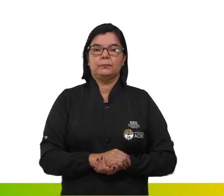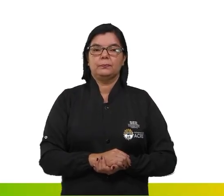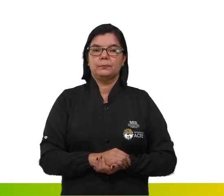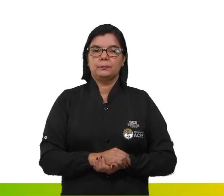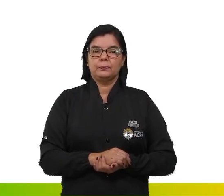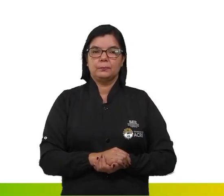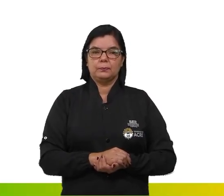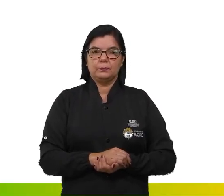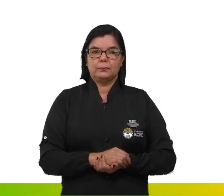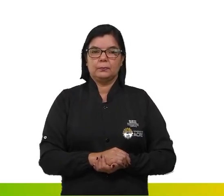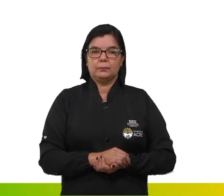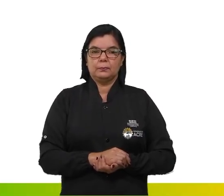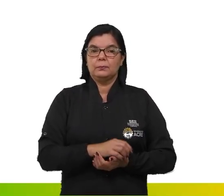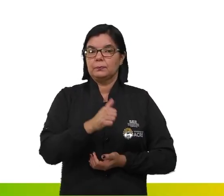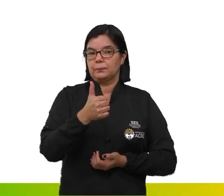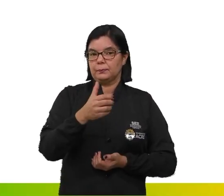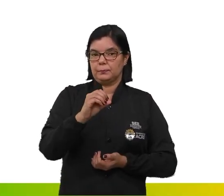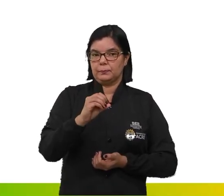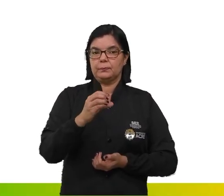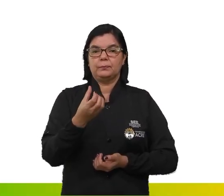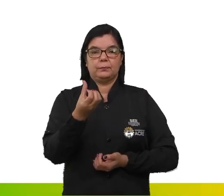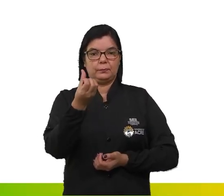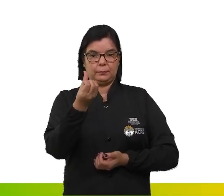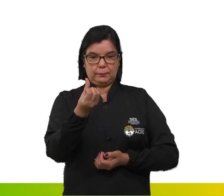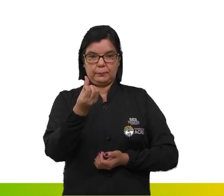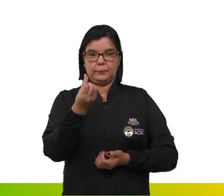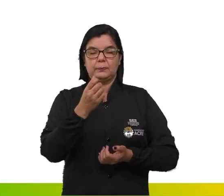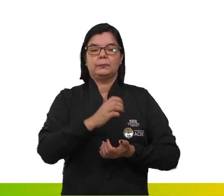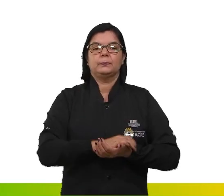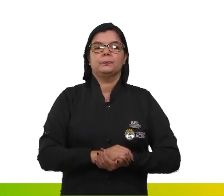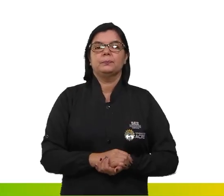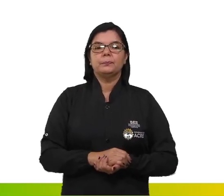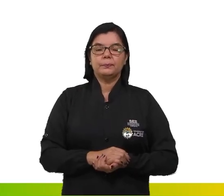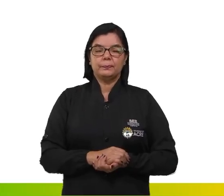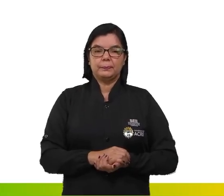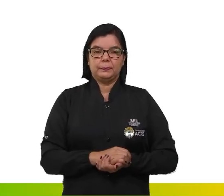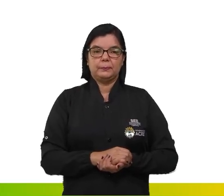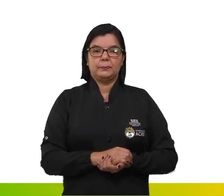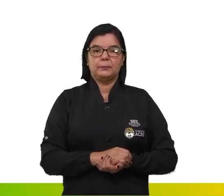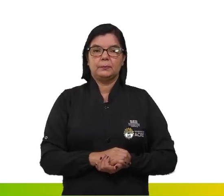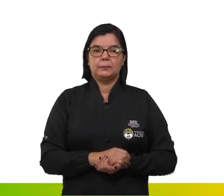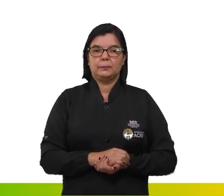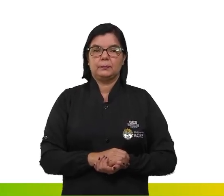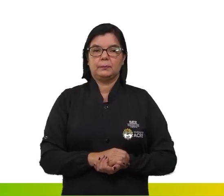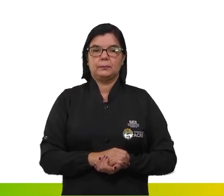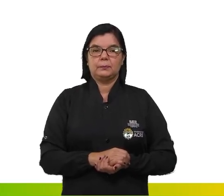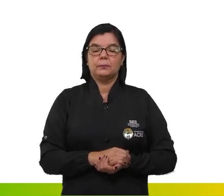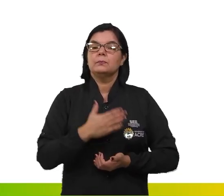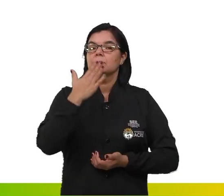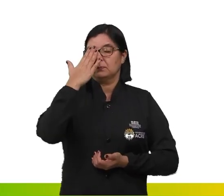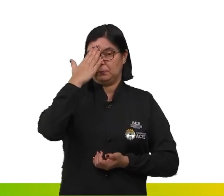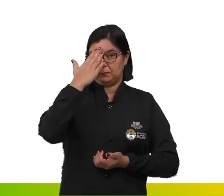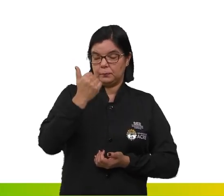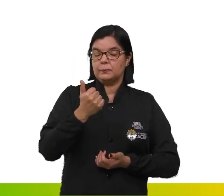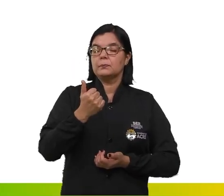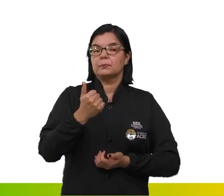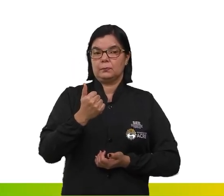Aqui são 10 palmos e aqui 6 palmos. Então, nós já